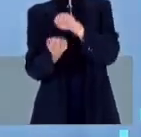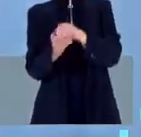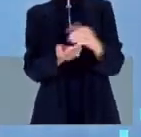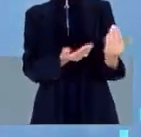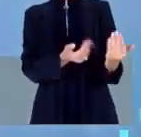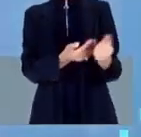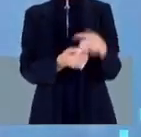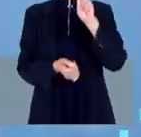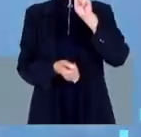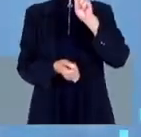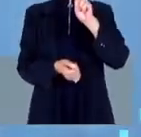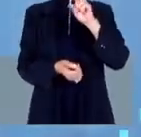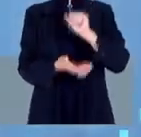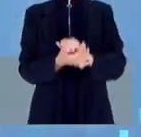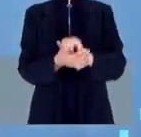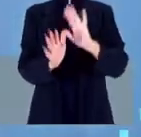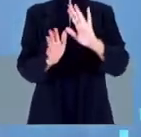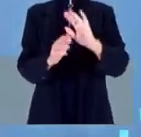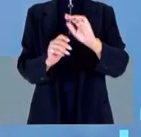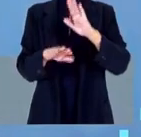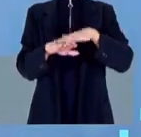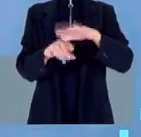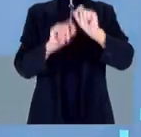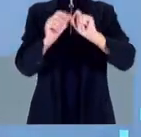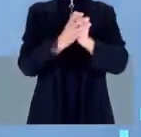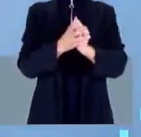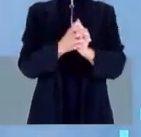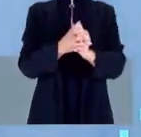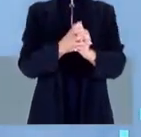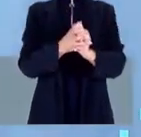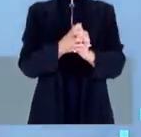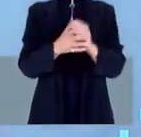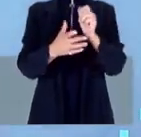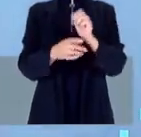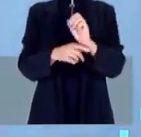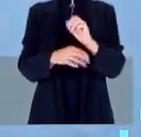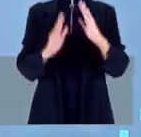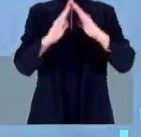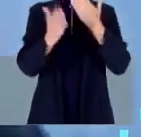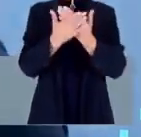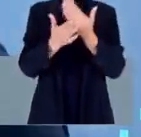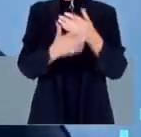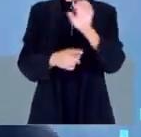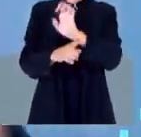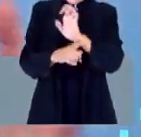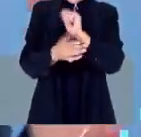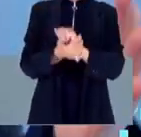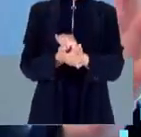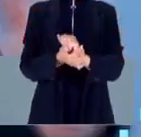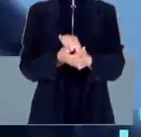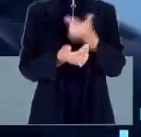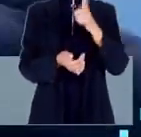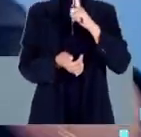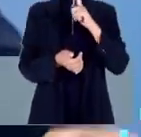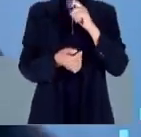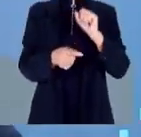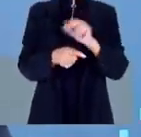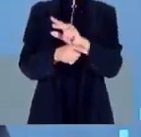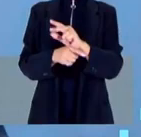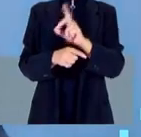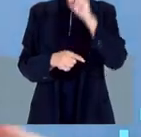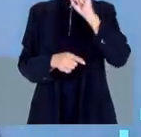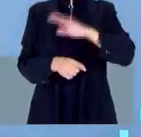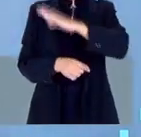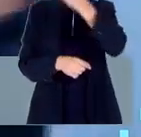e que nós vamos fazer nós vamos dizer para as escolas estaduais todas as escolas estaduais que garantirem escola em período